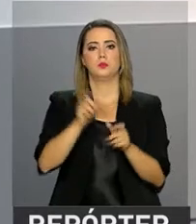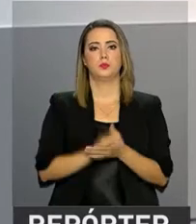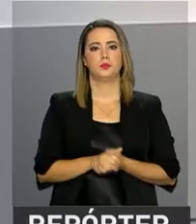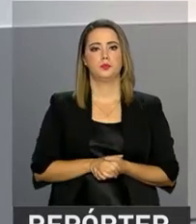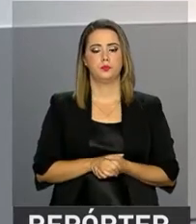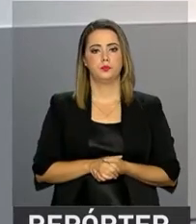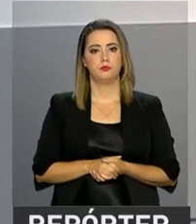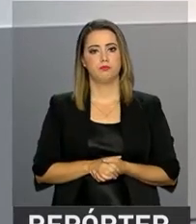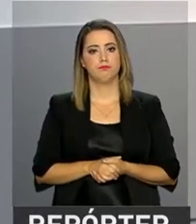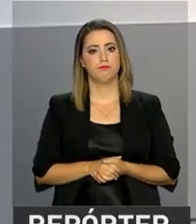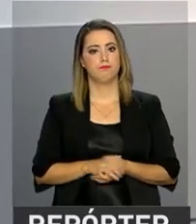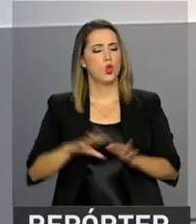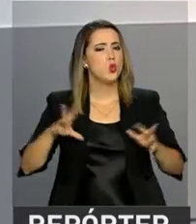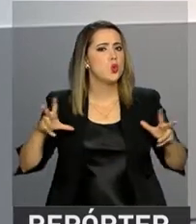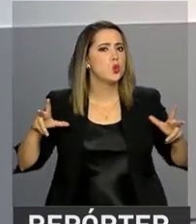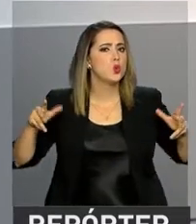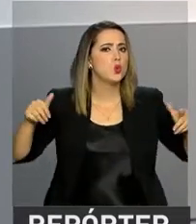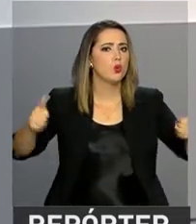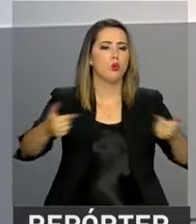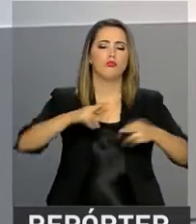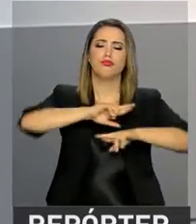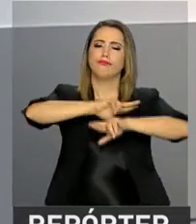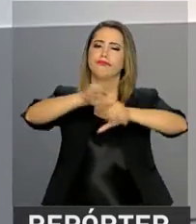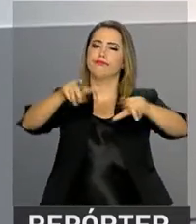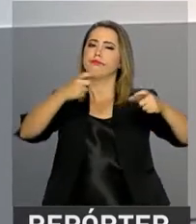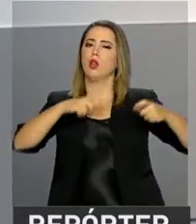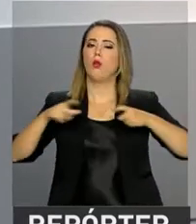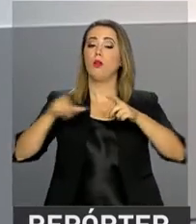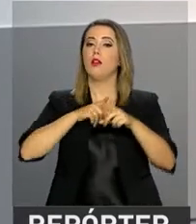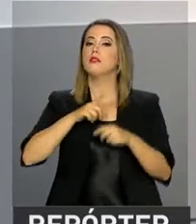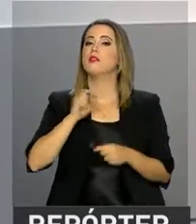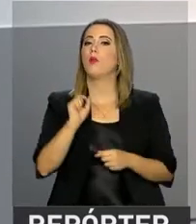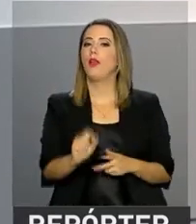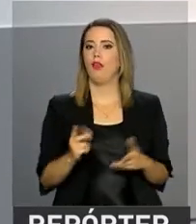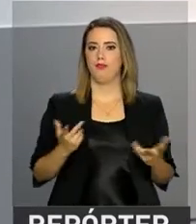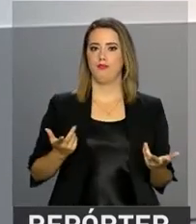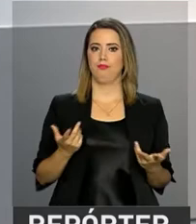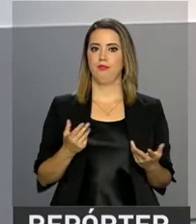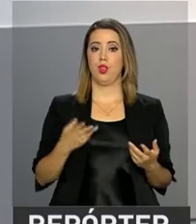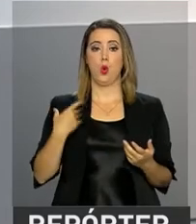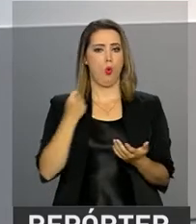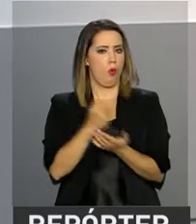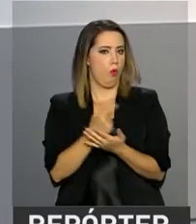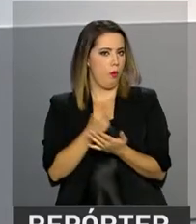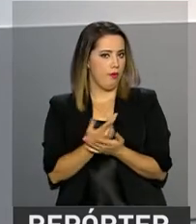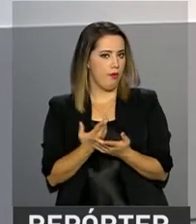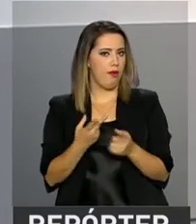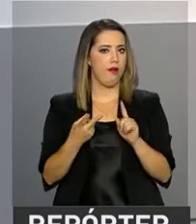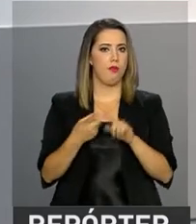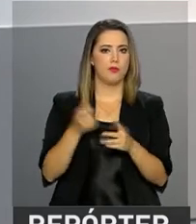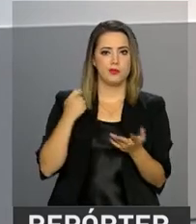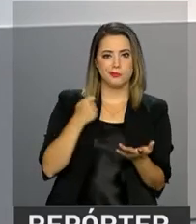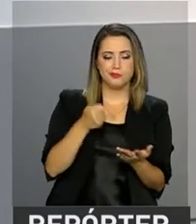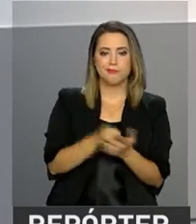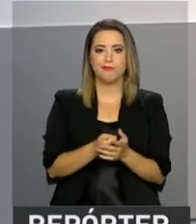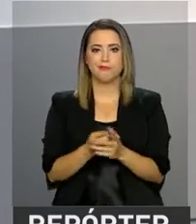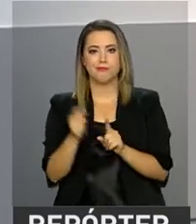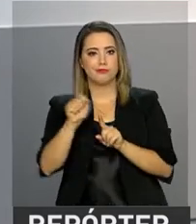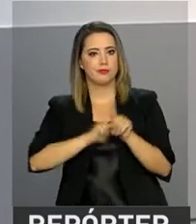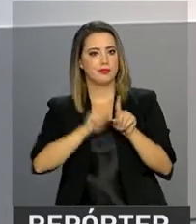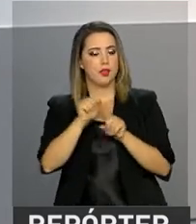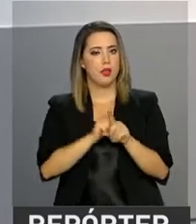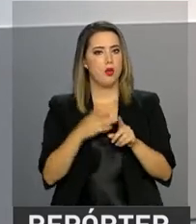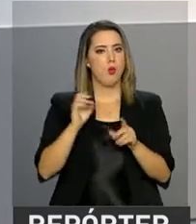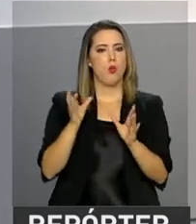ela está presente nos hábitos mais comuns do nosso dia a dia quando compramos um produto pagamos as contas do mês ou